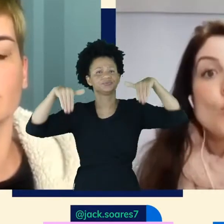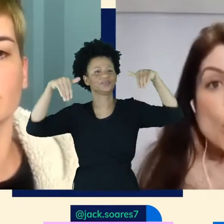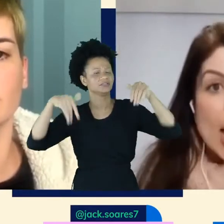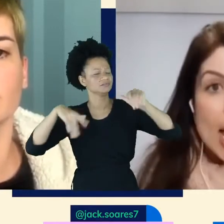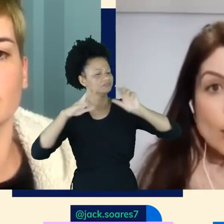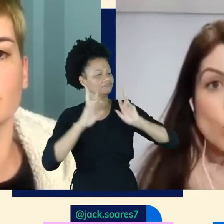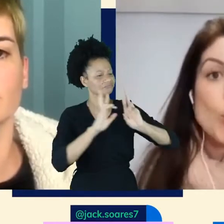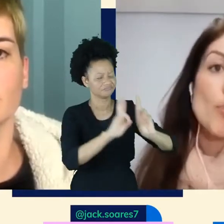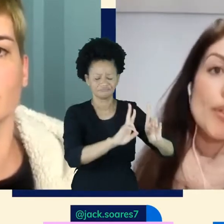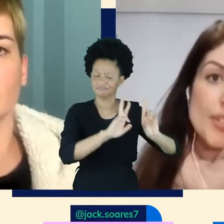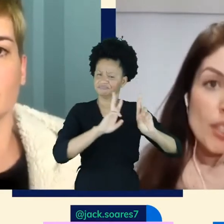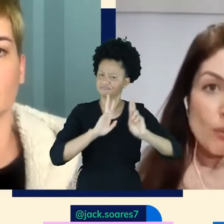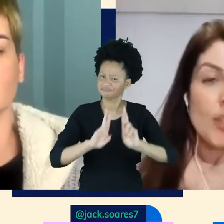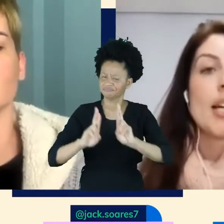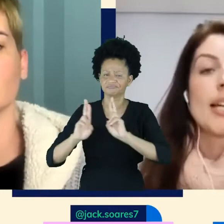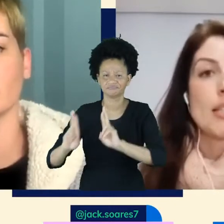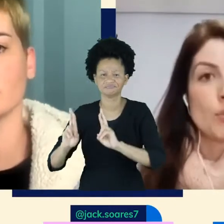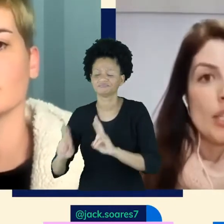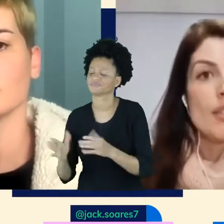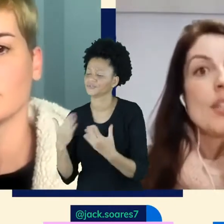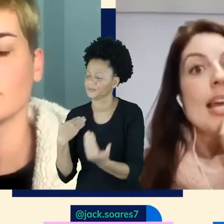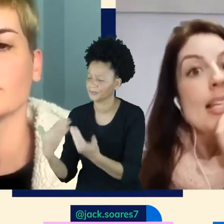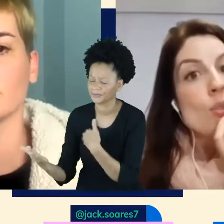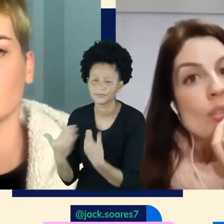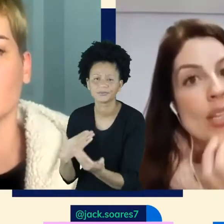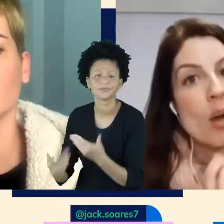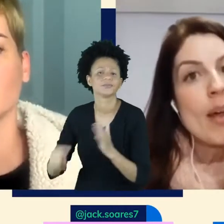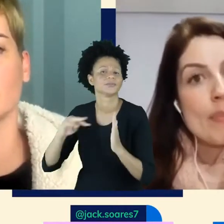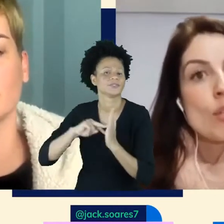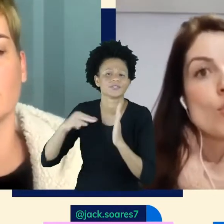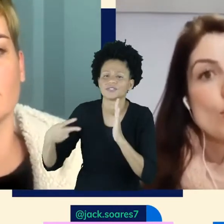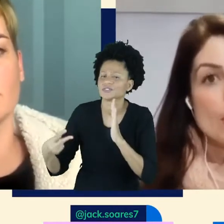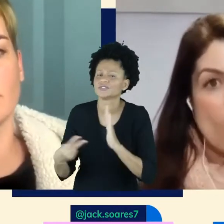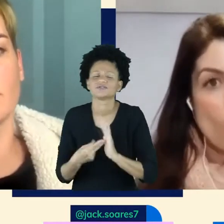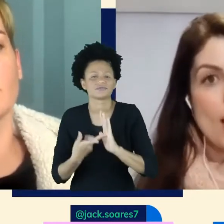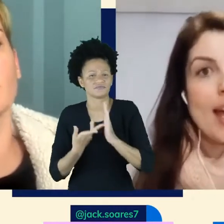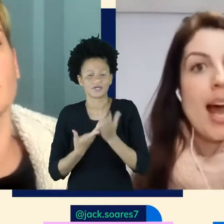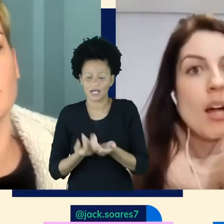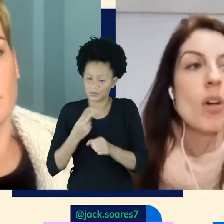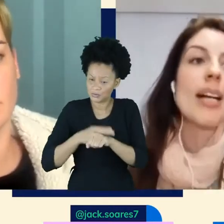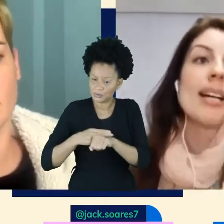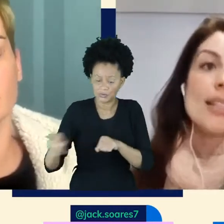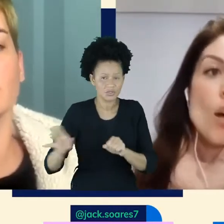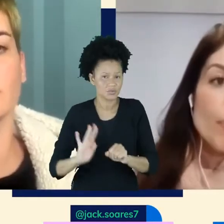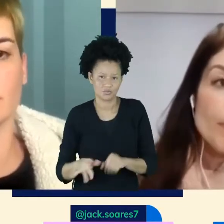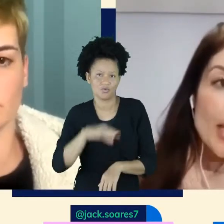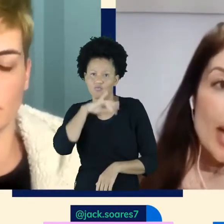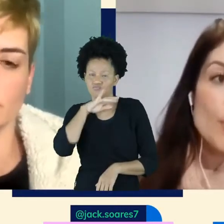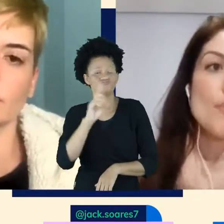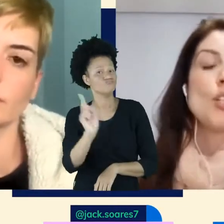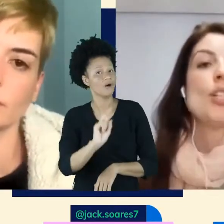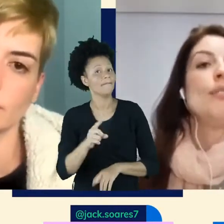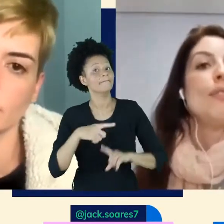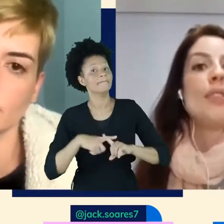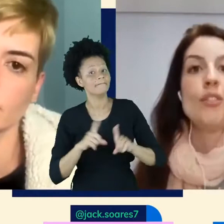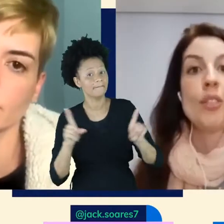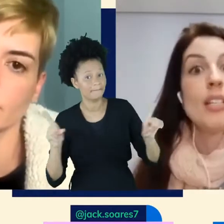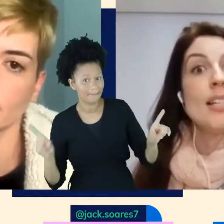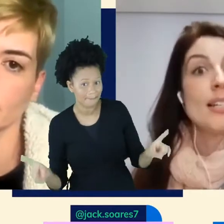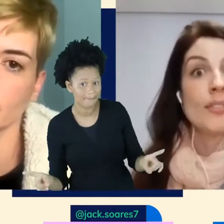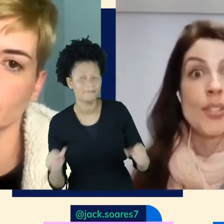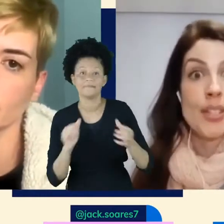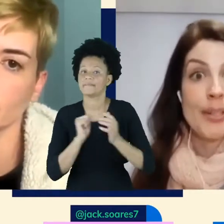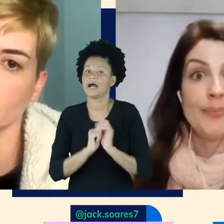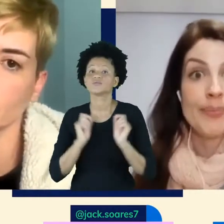criança e o diálogo sobre o que significa aquela nudez, isso não é prejudicial. Agora, casal pelado se beijando na frente